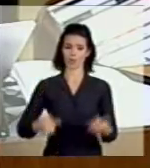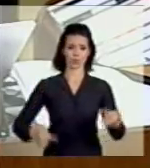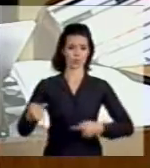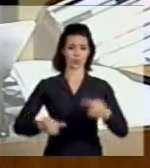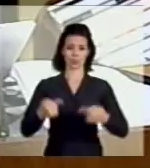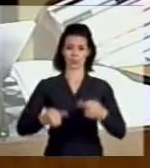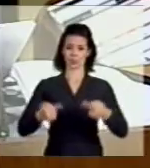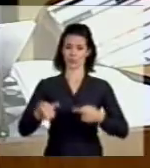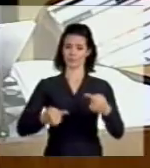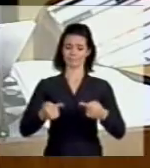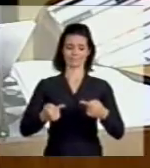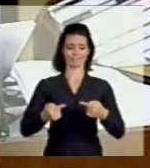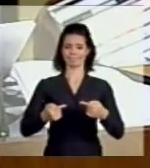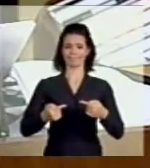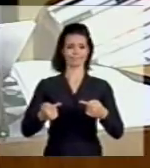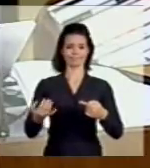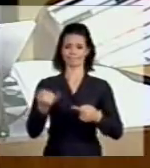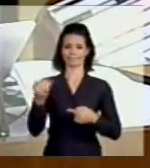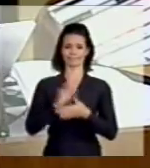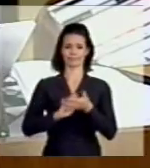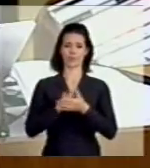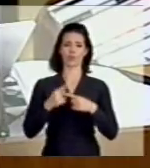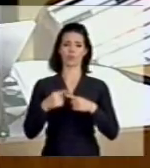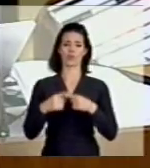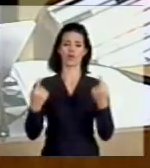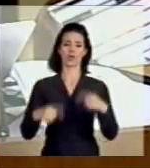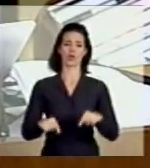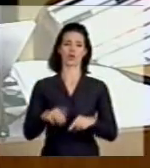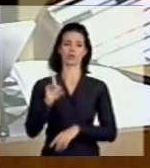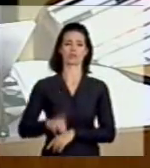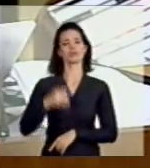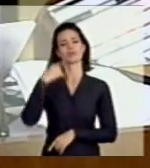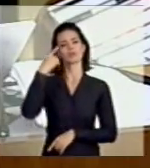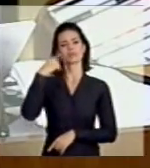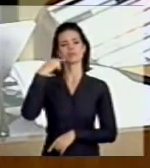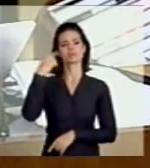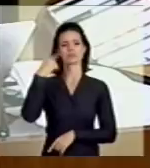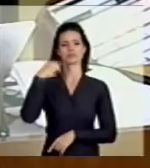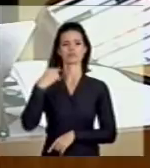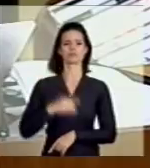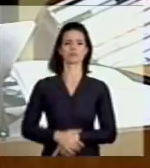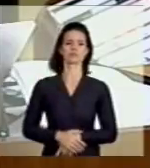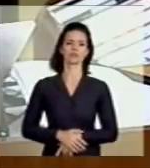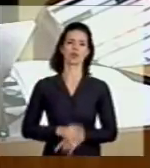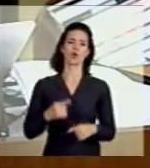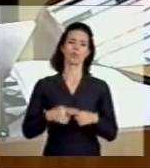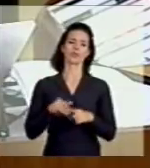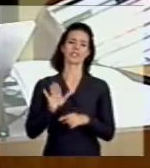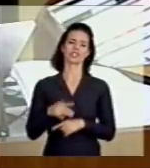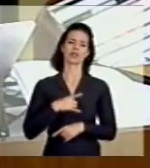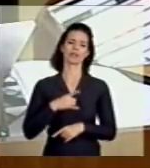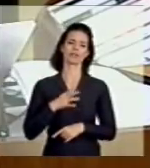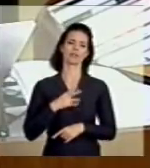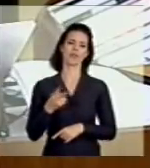podem prevalecer por atentarem contra os direitos dos advogados, mormente nos casos em que a verba honorária foi fixada